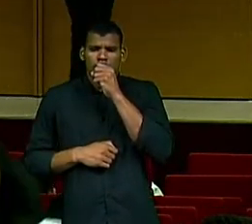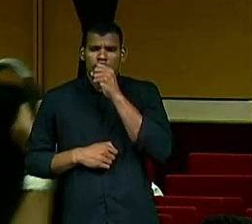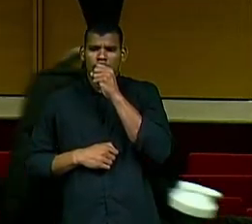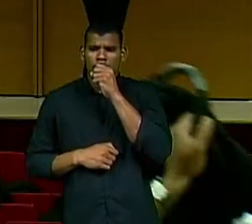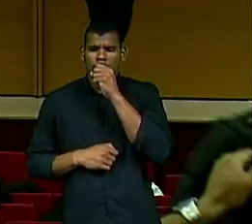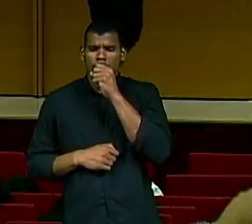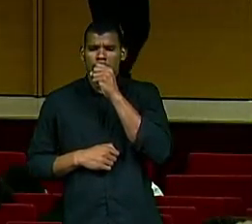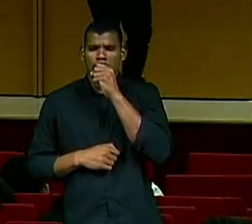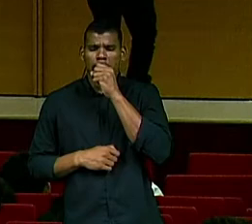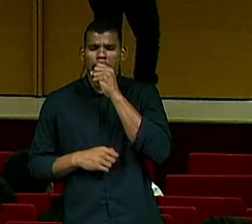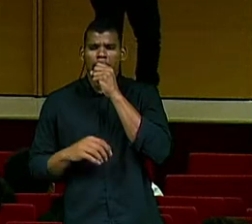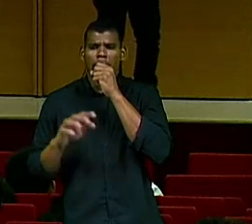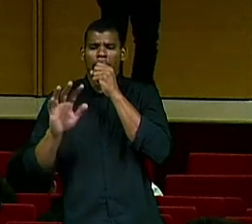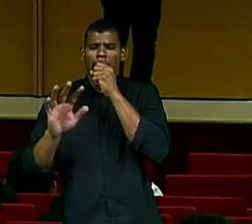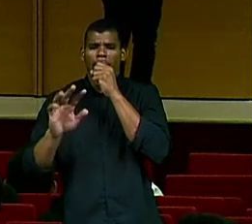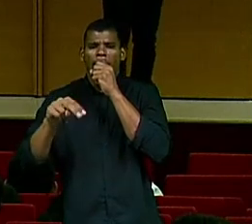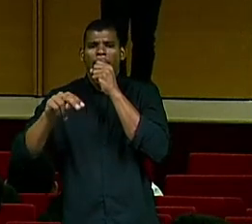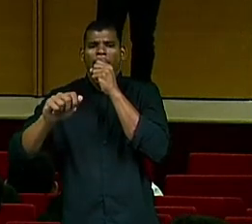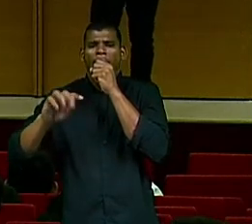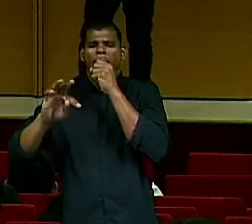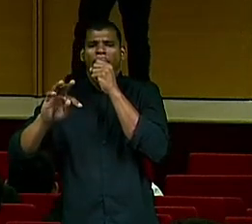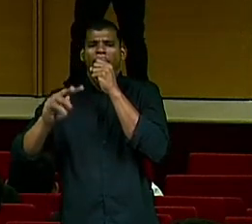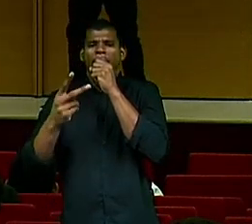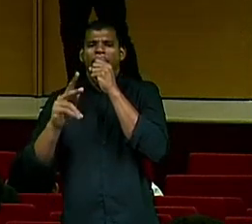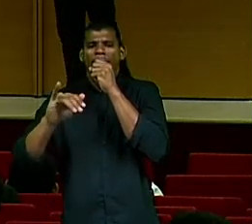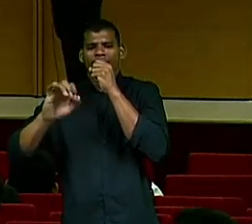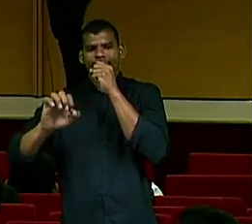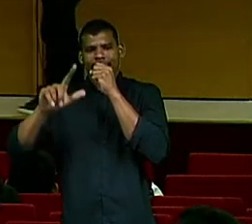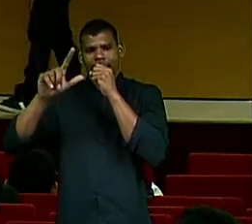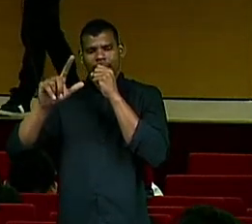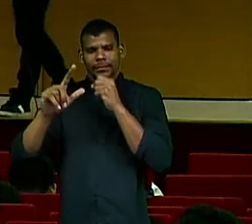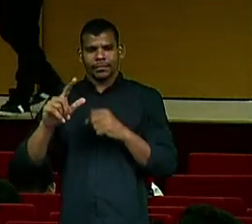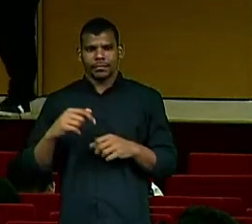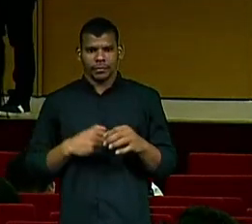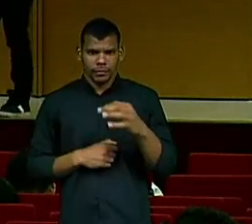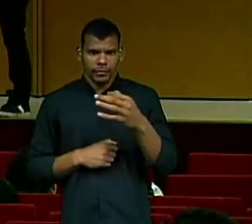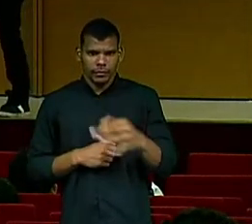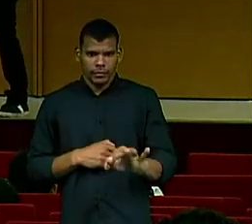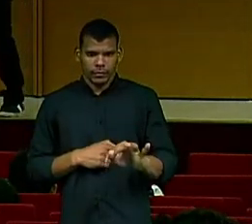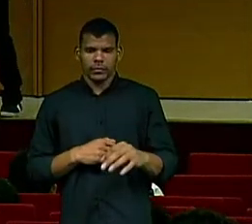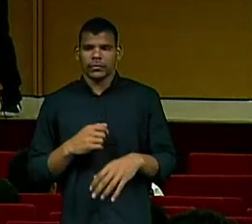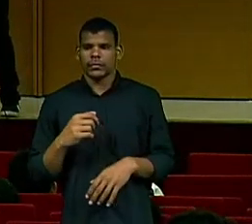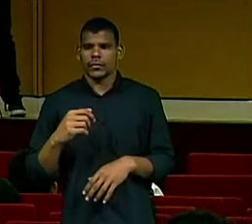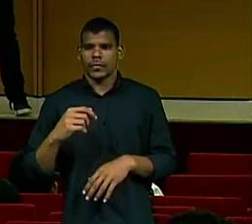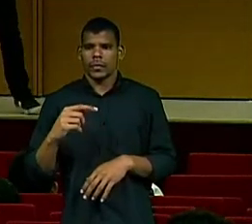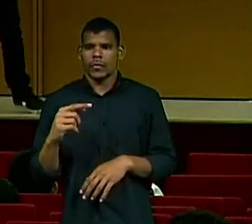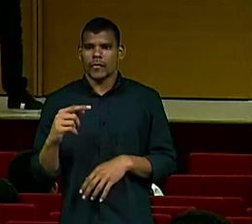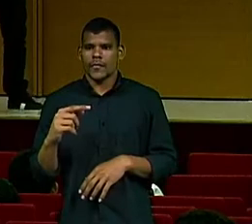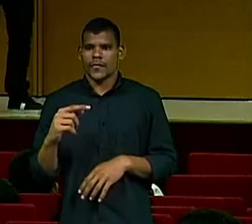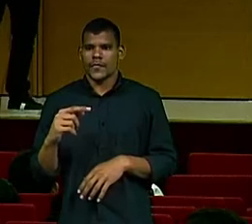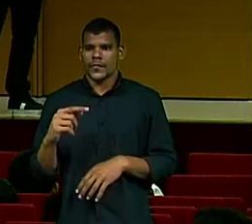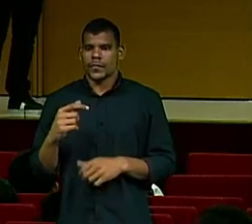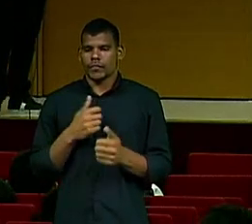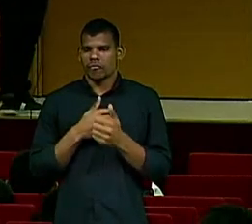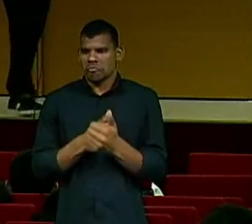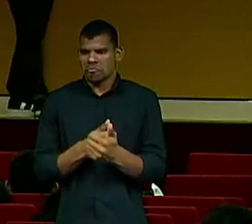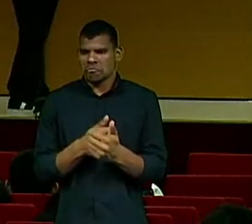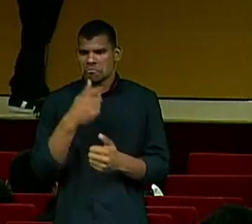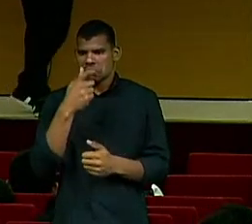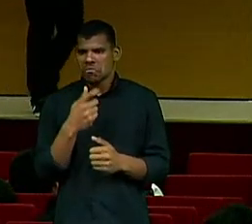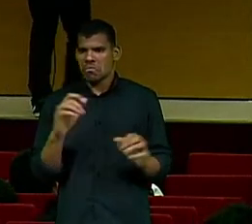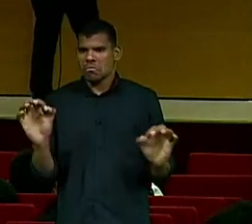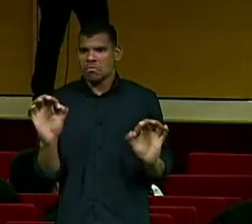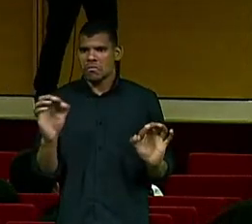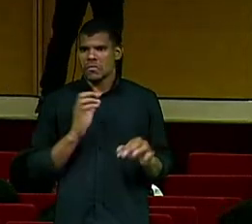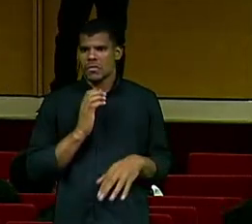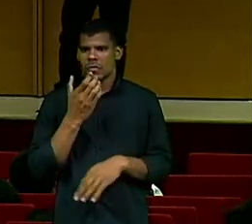mas eu só tenho eu mesmo então rede social mas não perco me seguindo não porque eu não posto nada